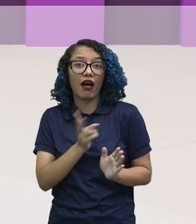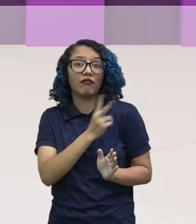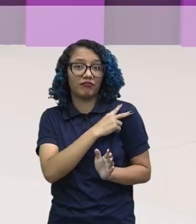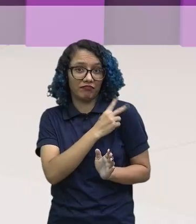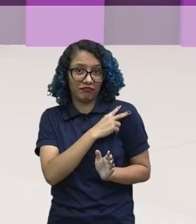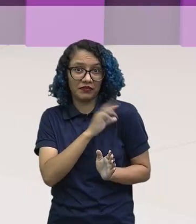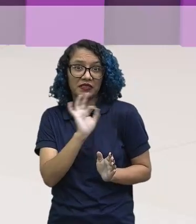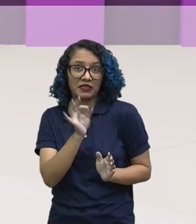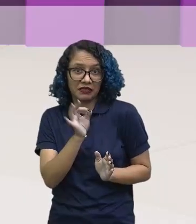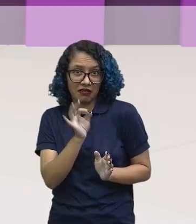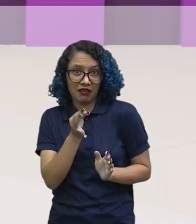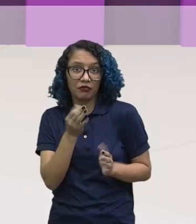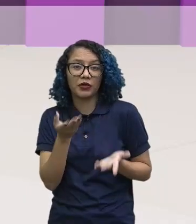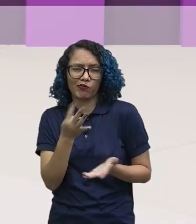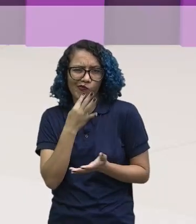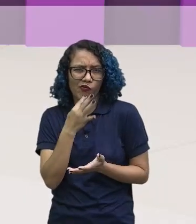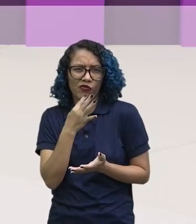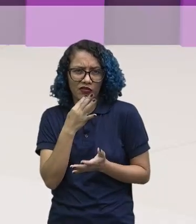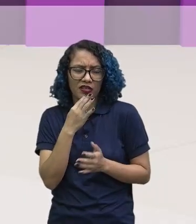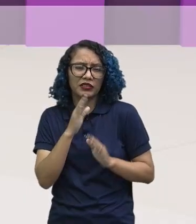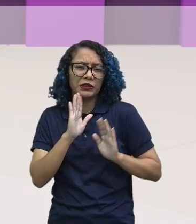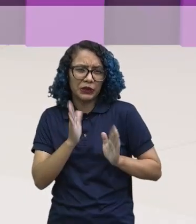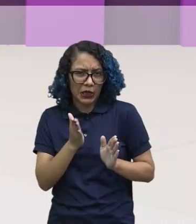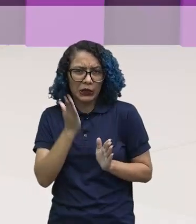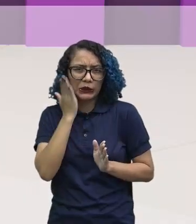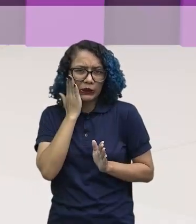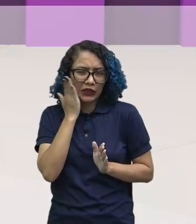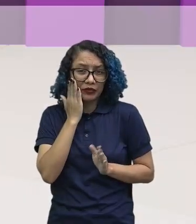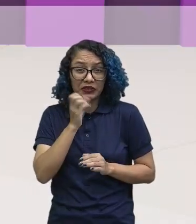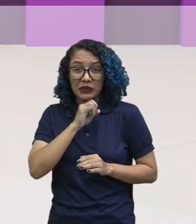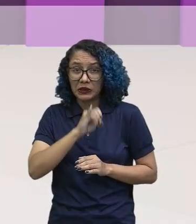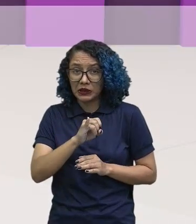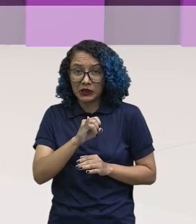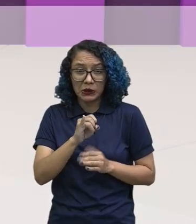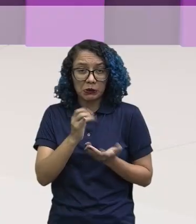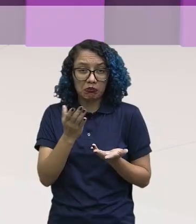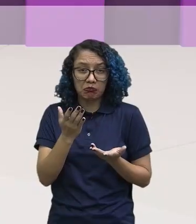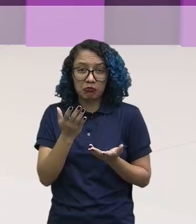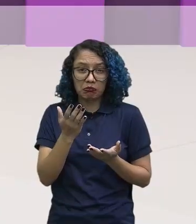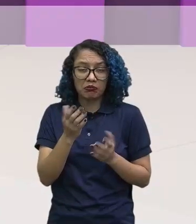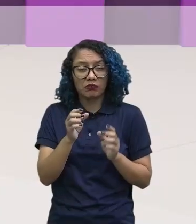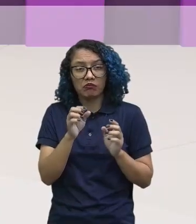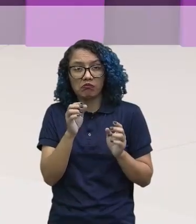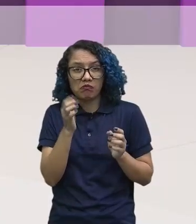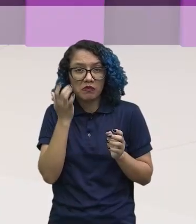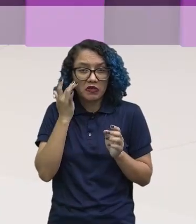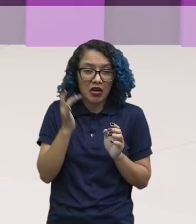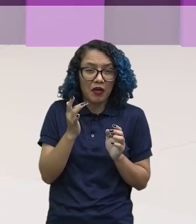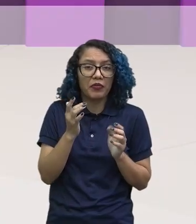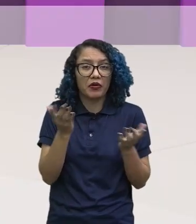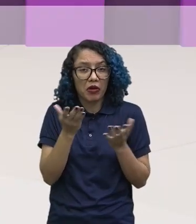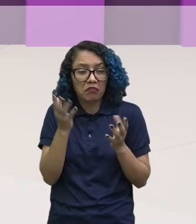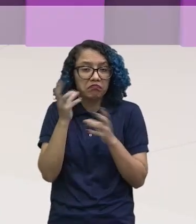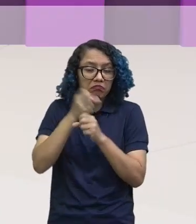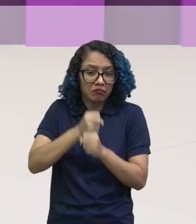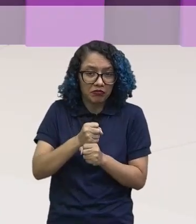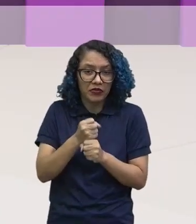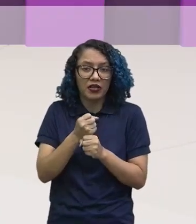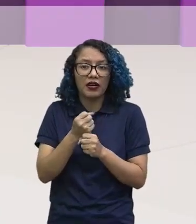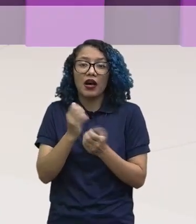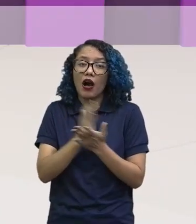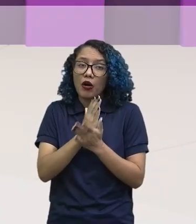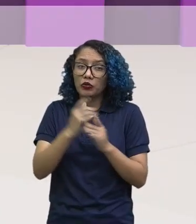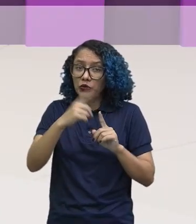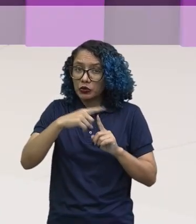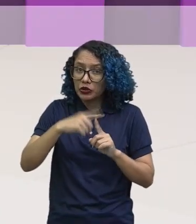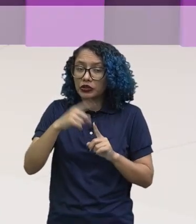né, do ensino médio. Então, vocês já devem saber, se não sabem, vamos relembrar, né, que os ângulos têm suas